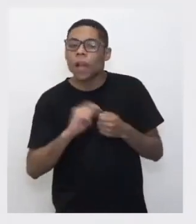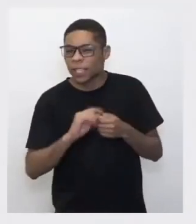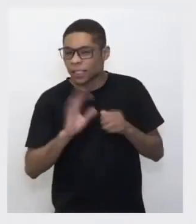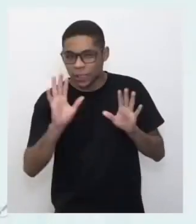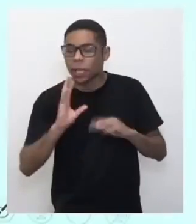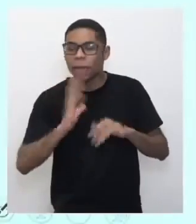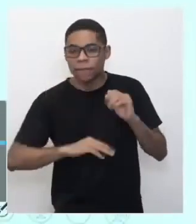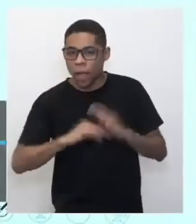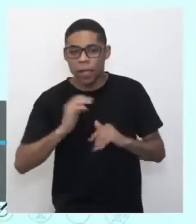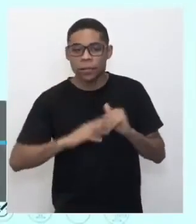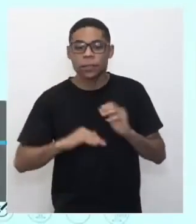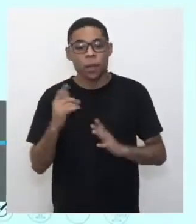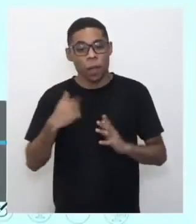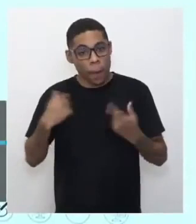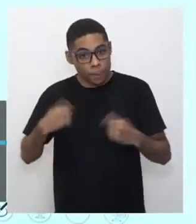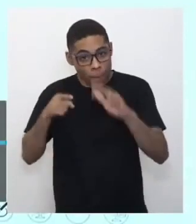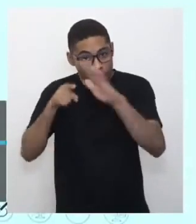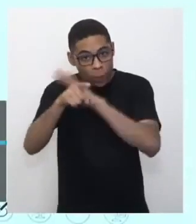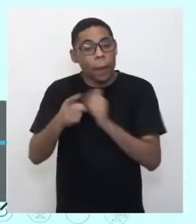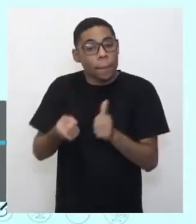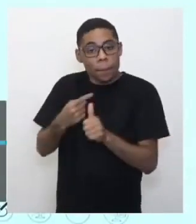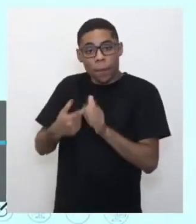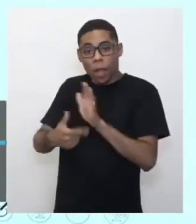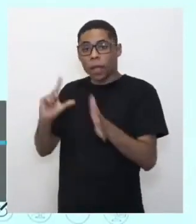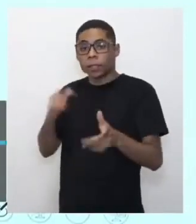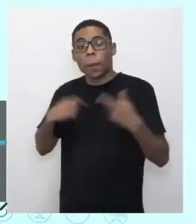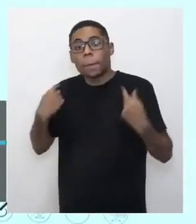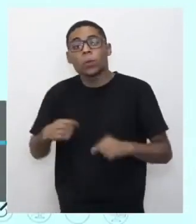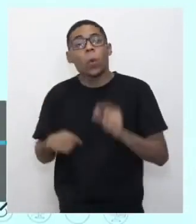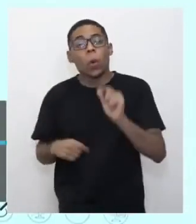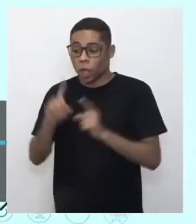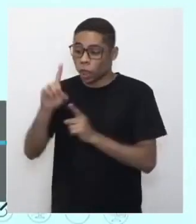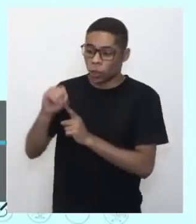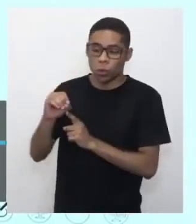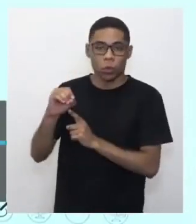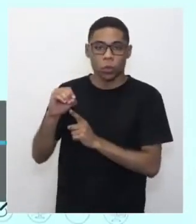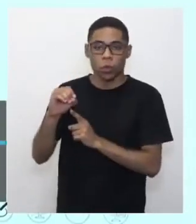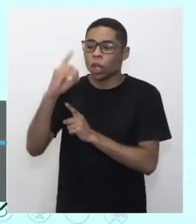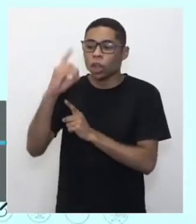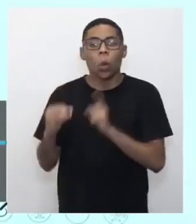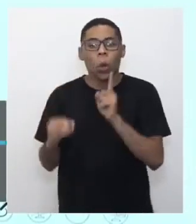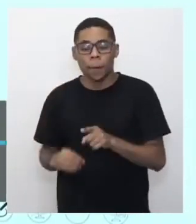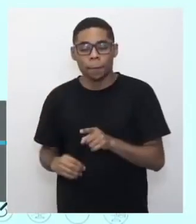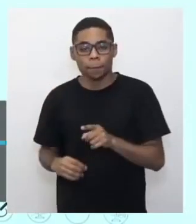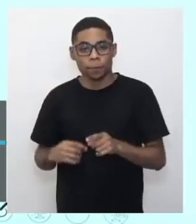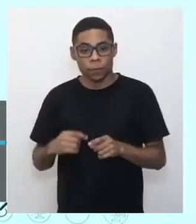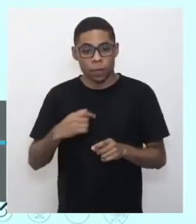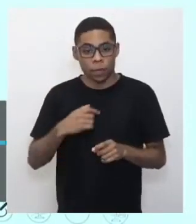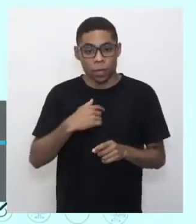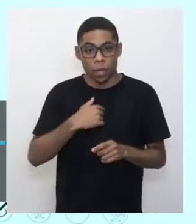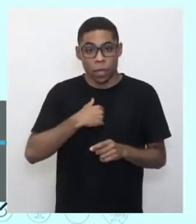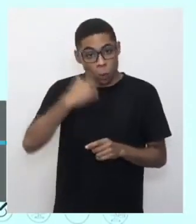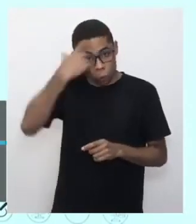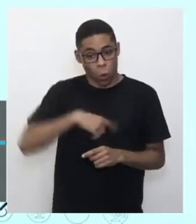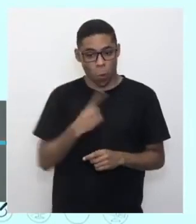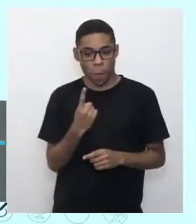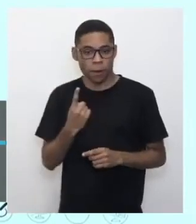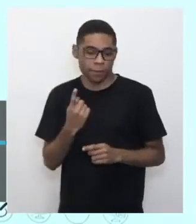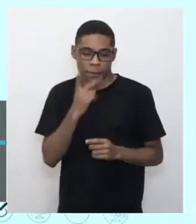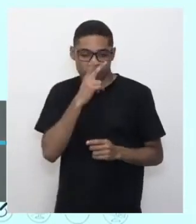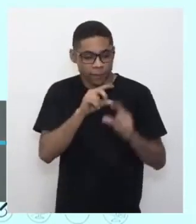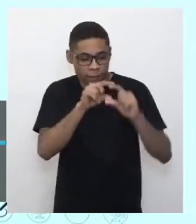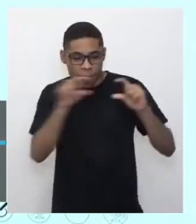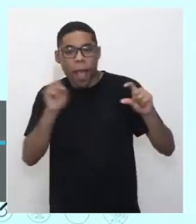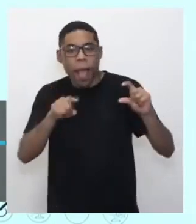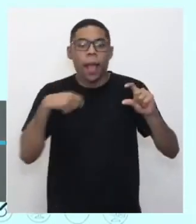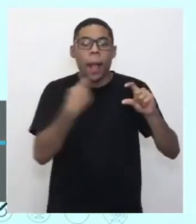eu transformar isso aí em uma pergunta, eu preciso dele. Então, aquele do só está ali para falar, ó, sou uma pergunta e estou no presente.